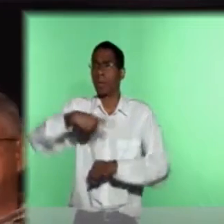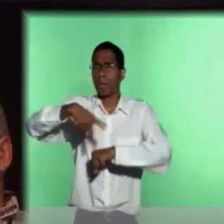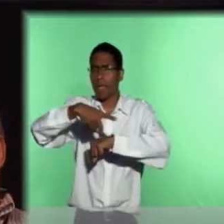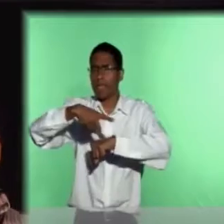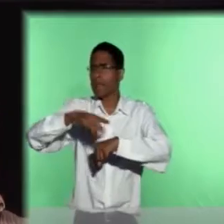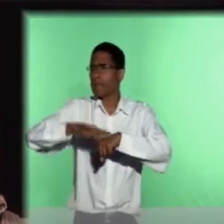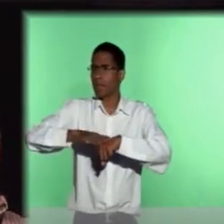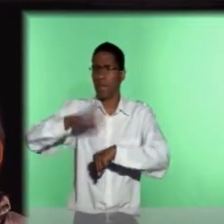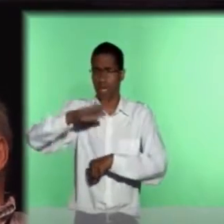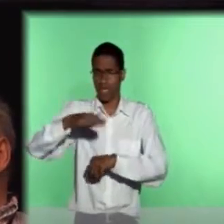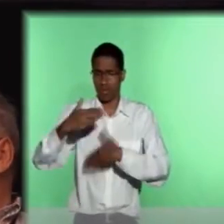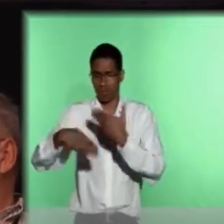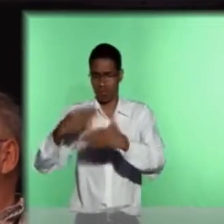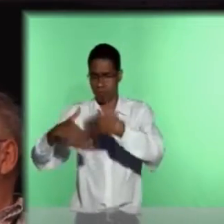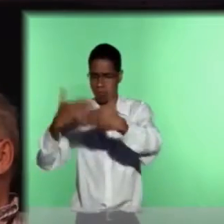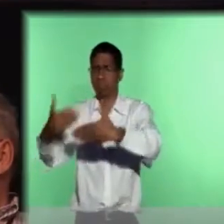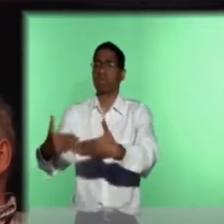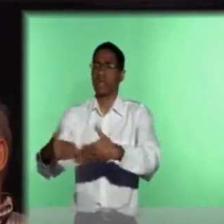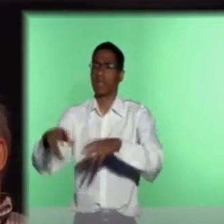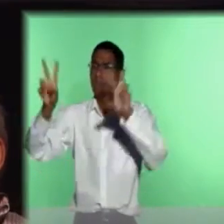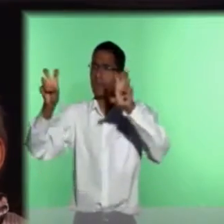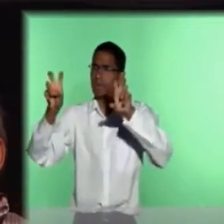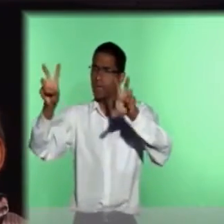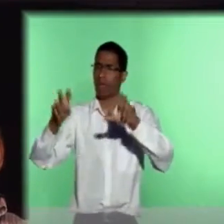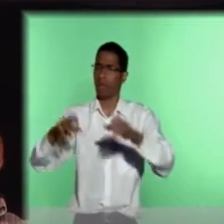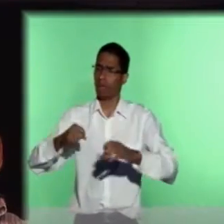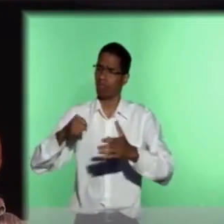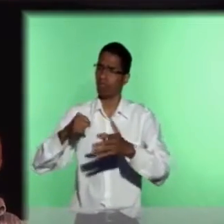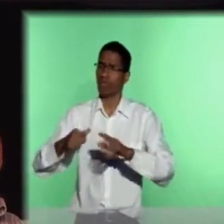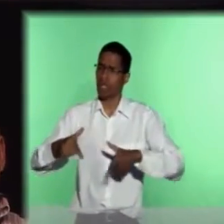levou esse tema à frente, que enfrentou essa coalizão